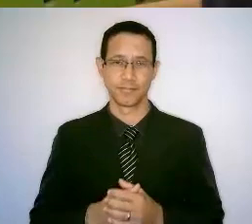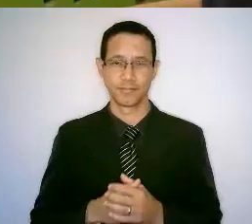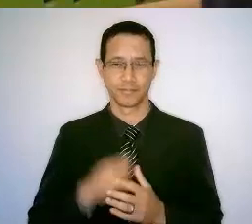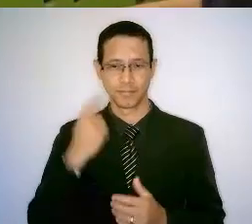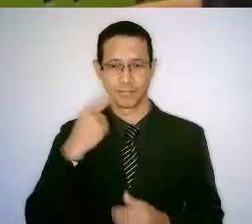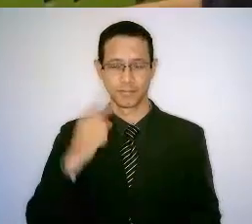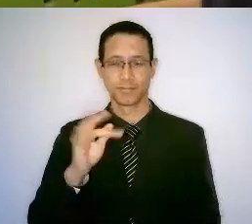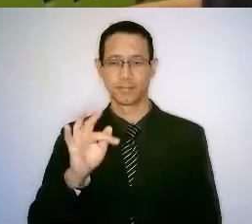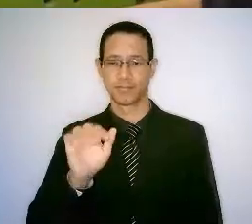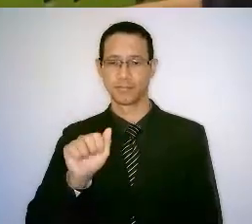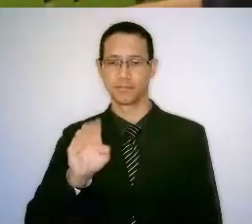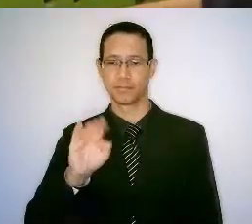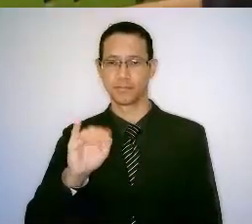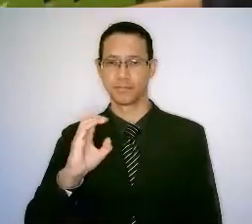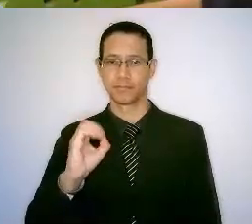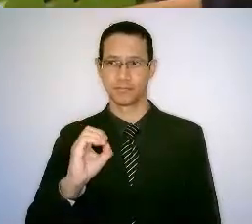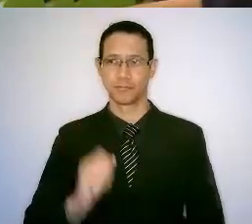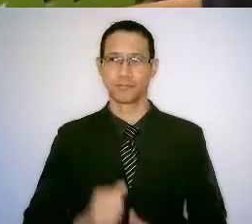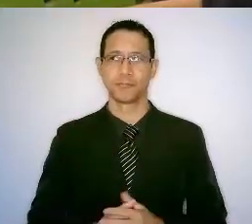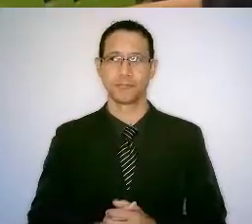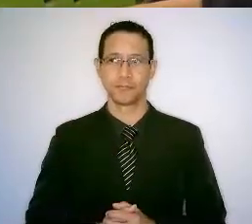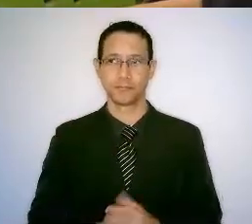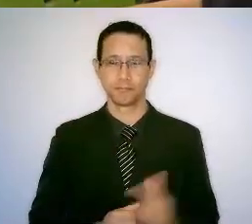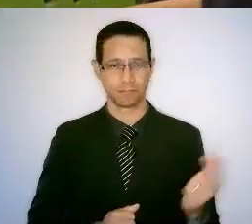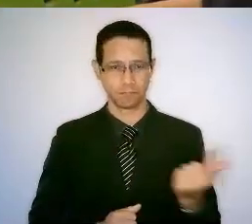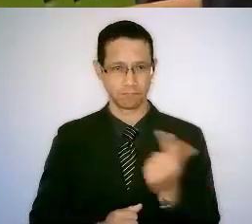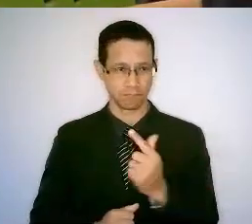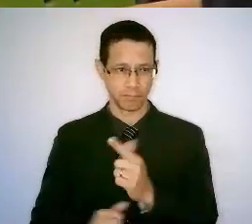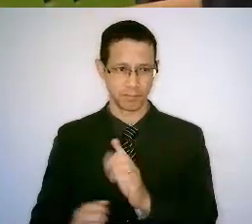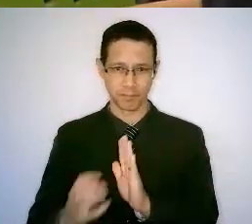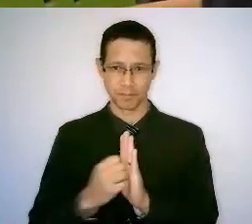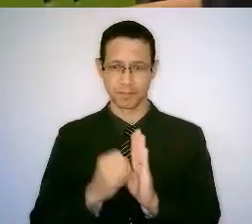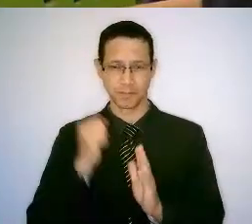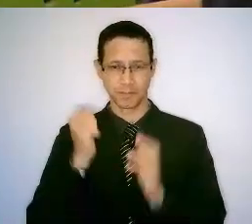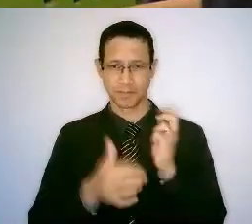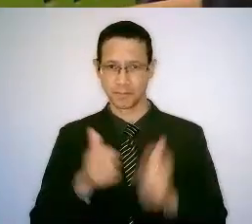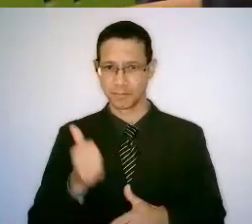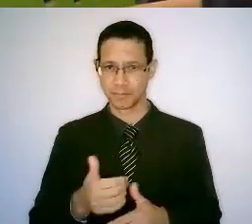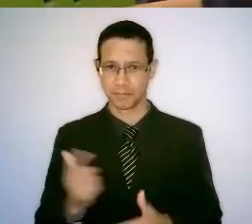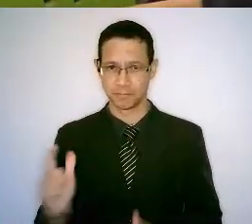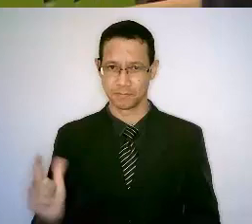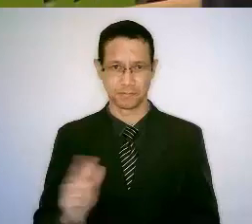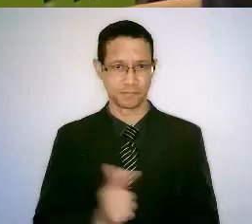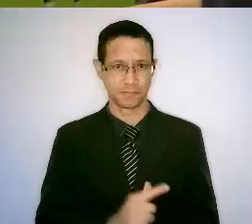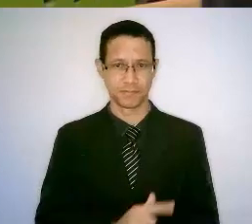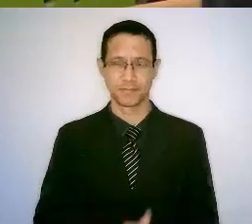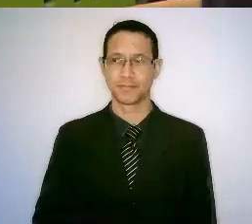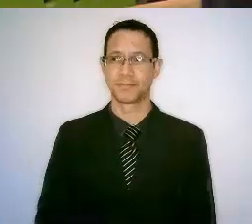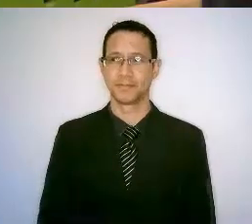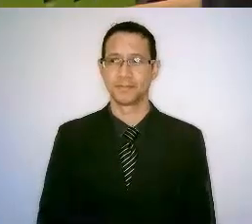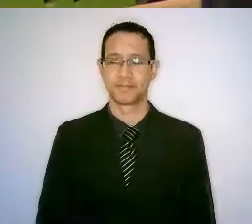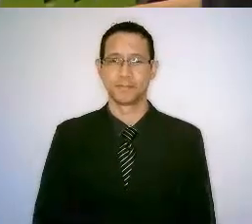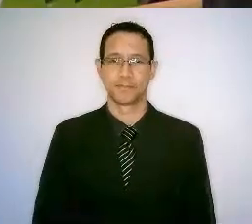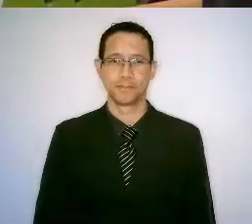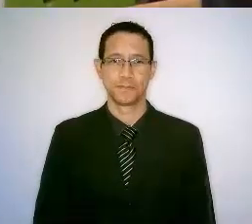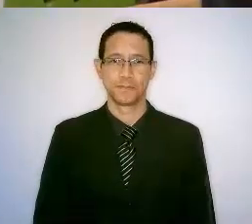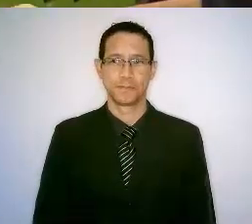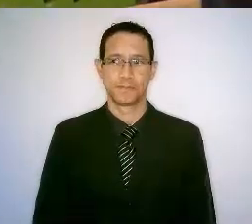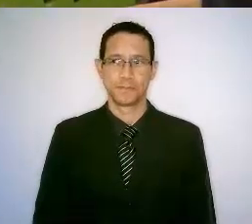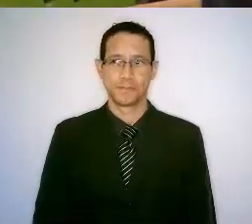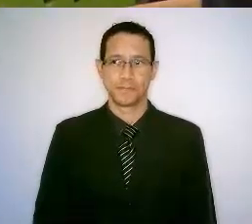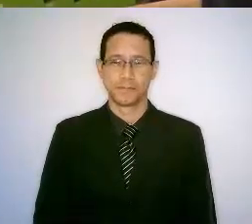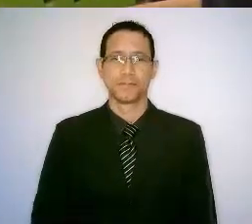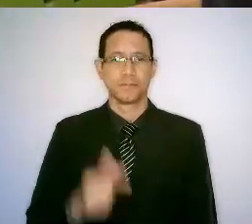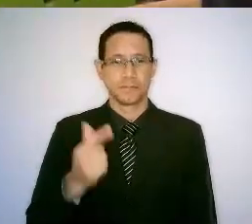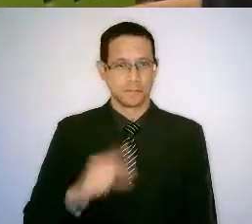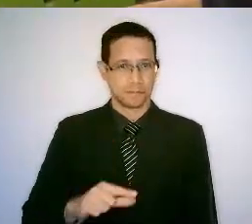Shoa, não havendo mais nenhuma manifestação dos colegas sobre pronunciamento, reafirmo aqui